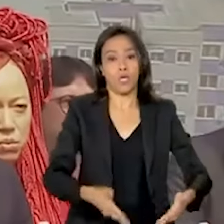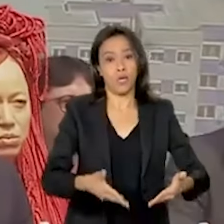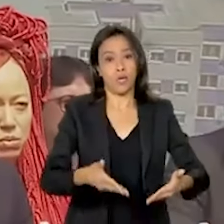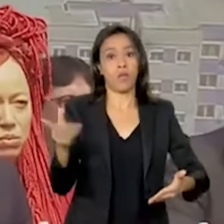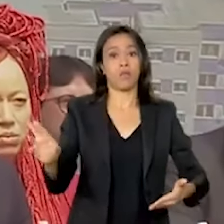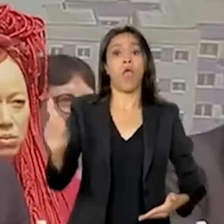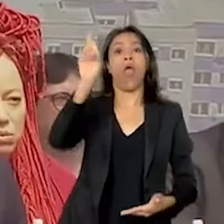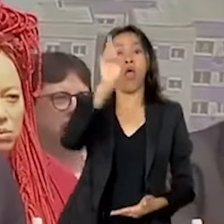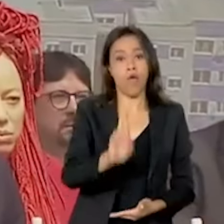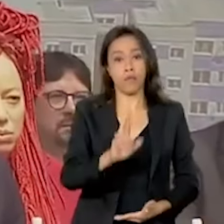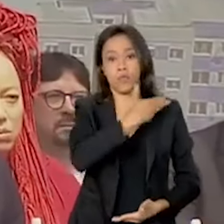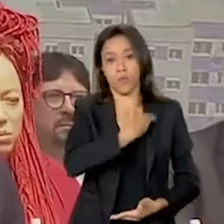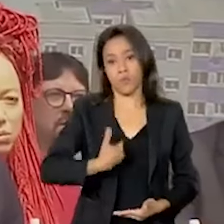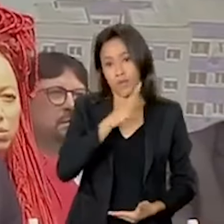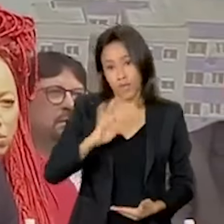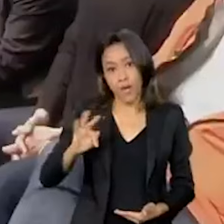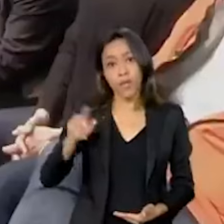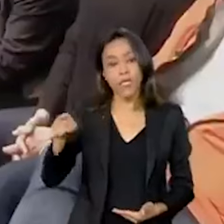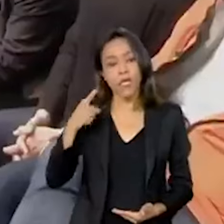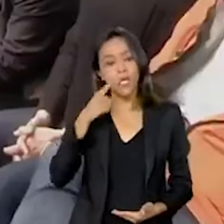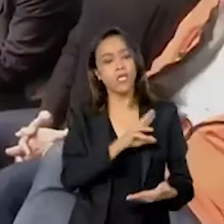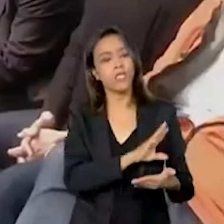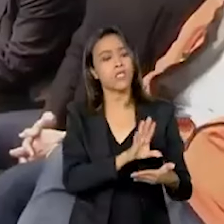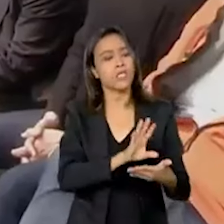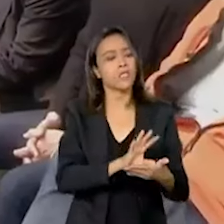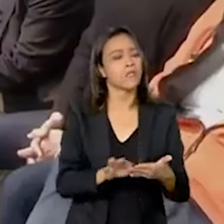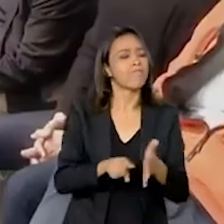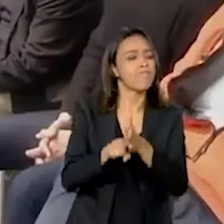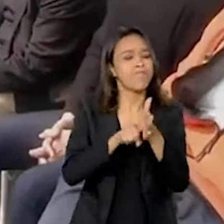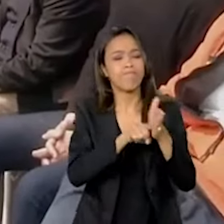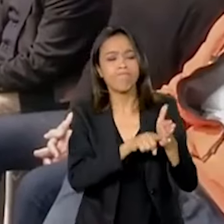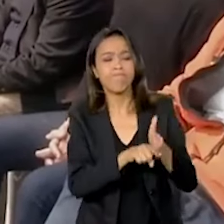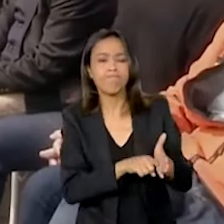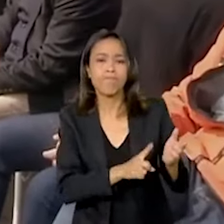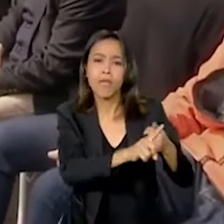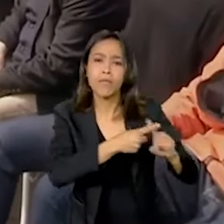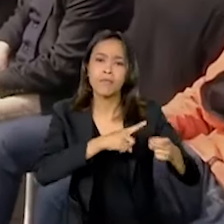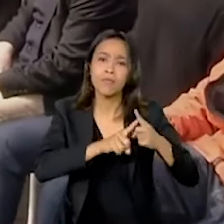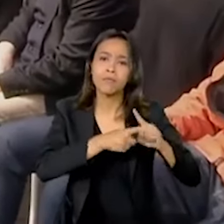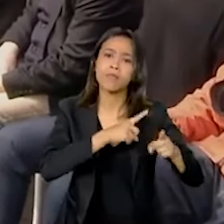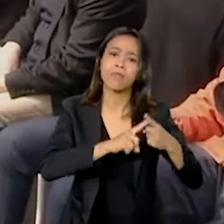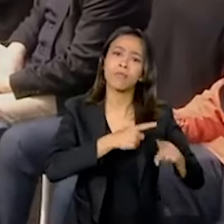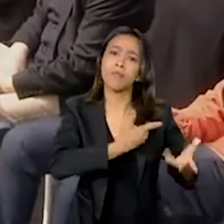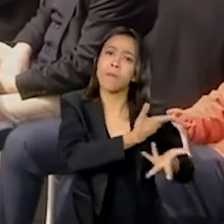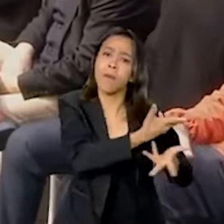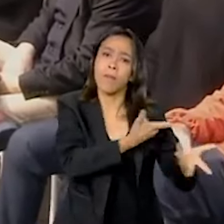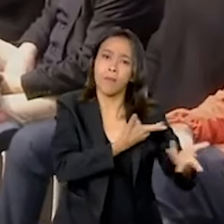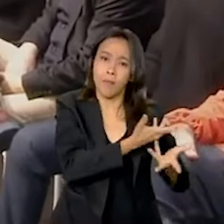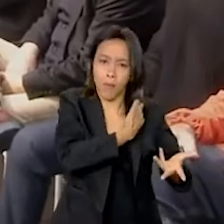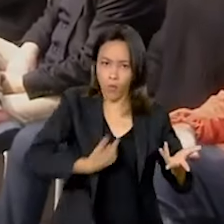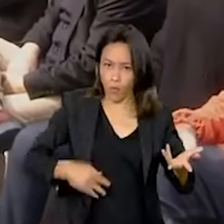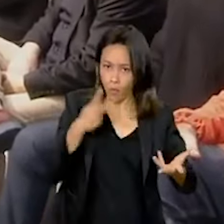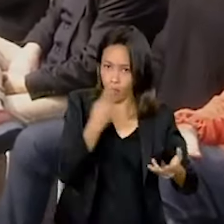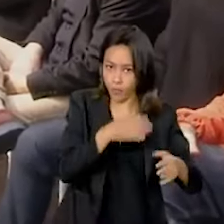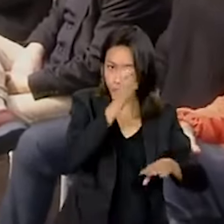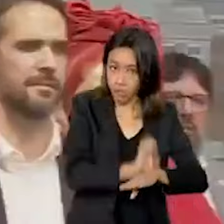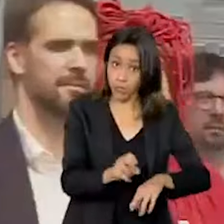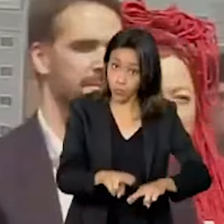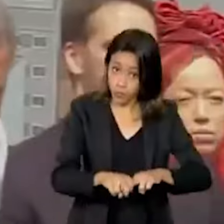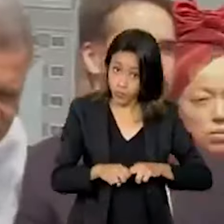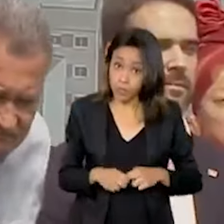governo federal e fazer uma relação civilizada com o governador do Estado. É por isso, companheiros e